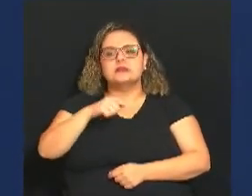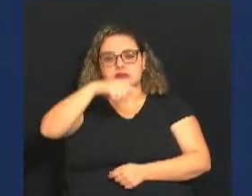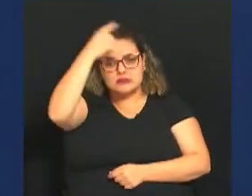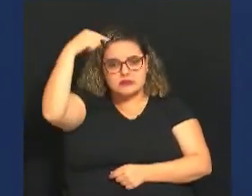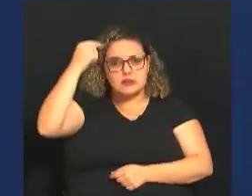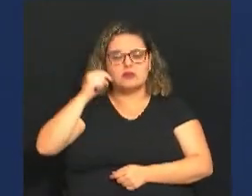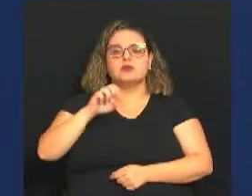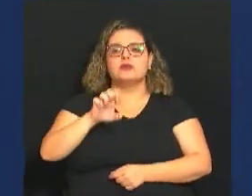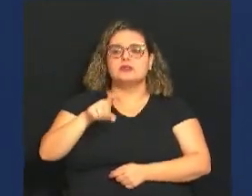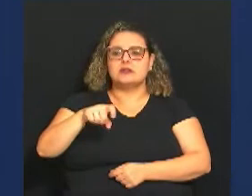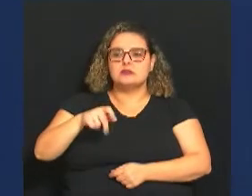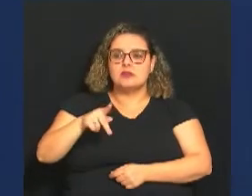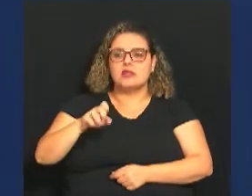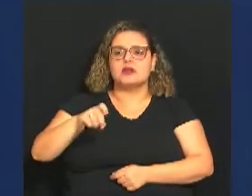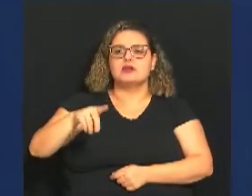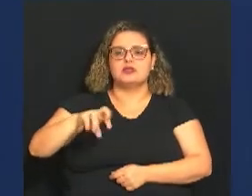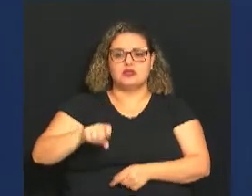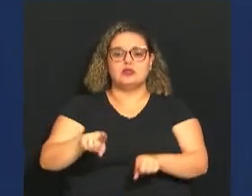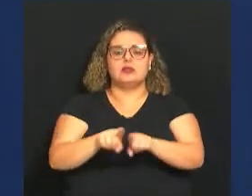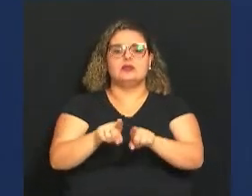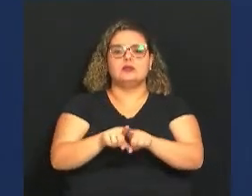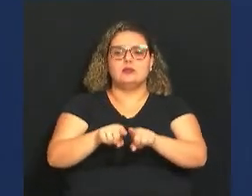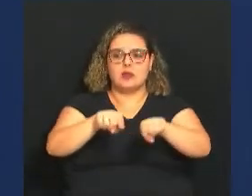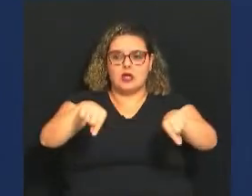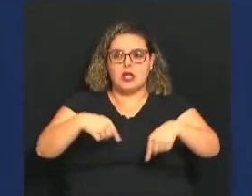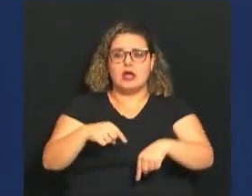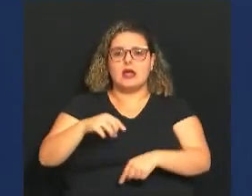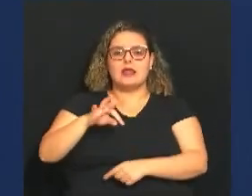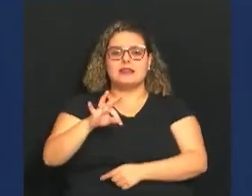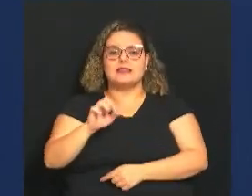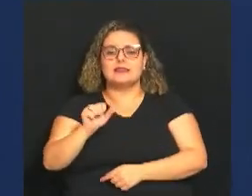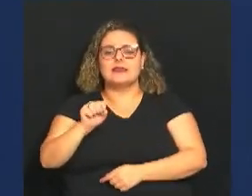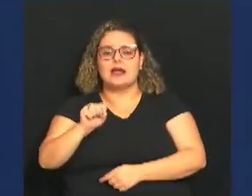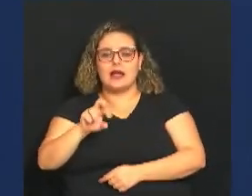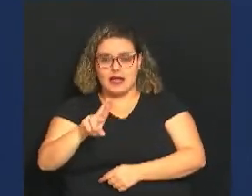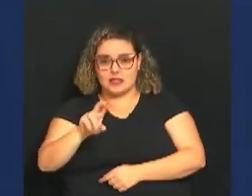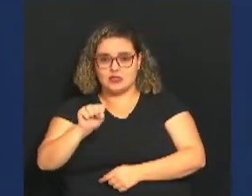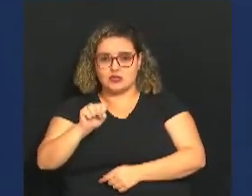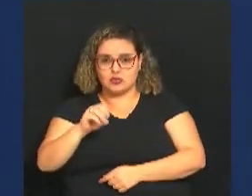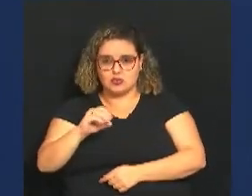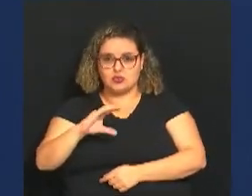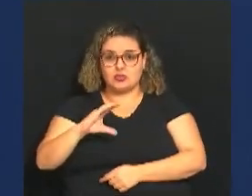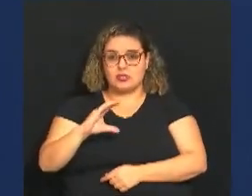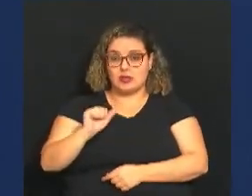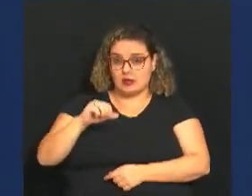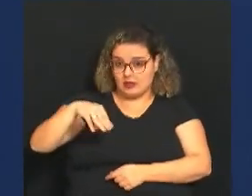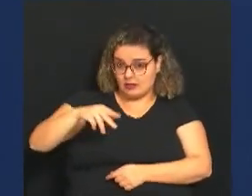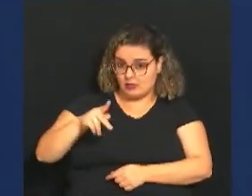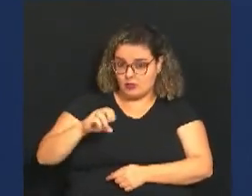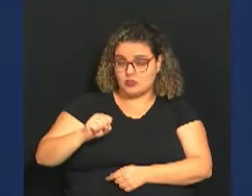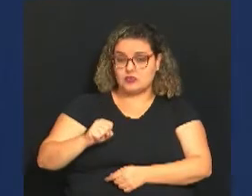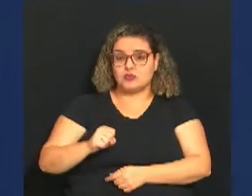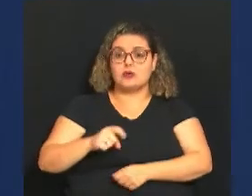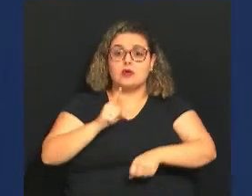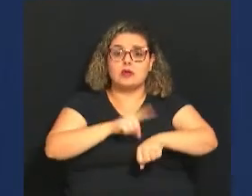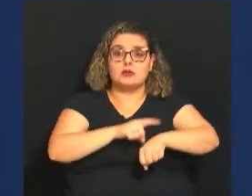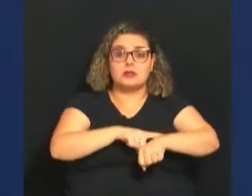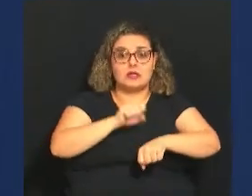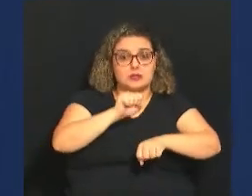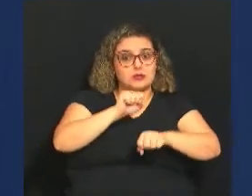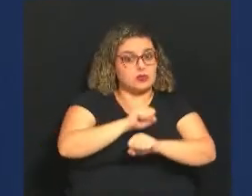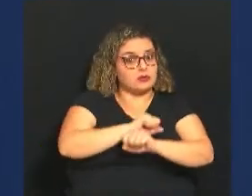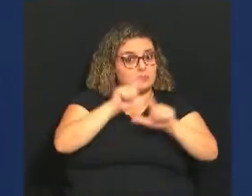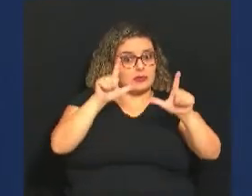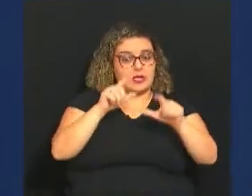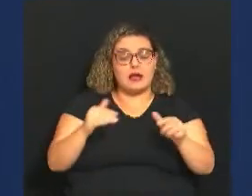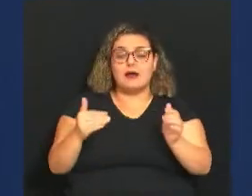e loteamento Dom Paulo de Tarso de Campos. O fornecimento será interrompido das 8 horas da manhã até às